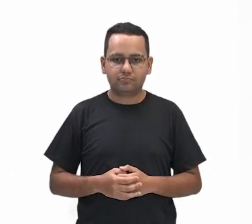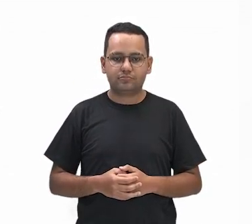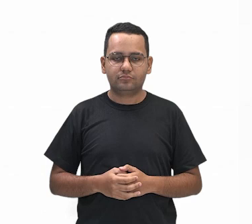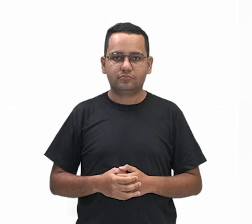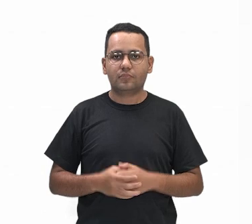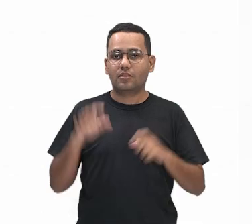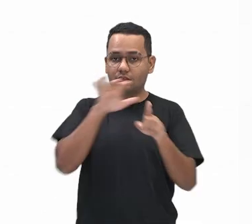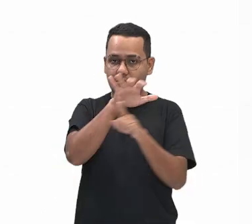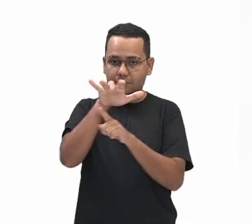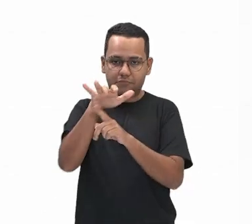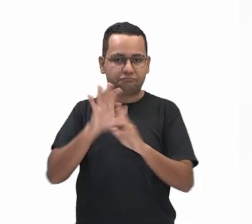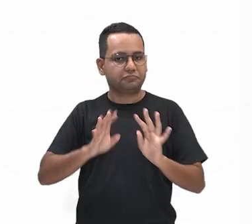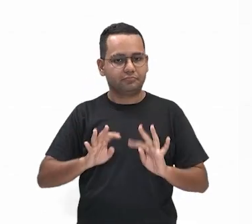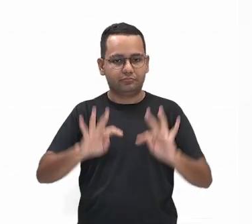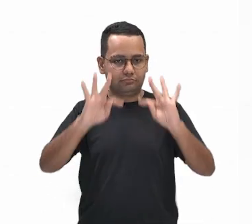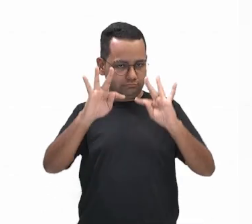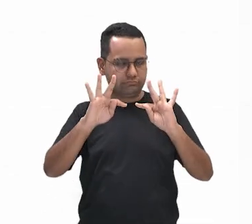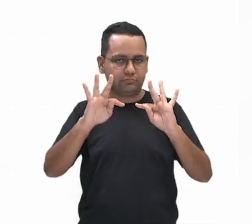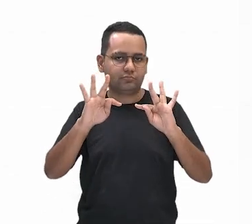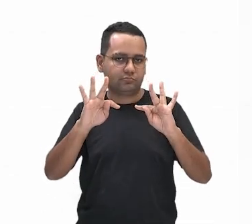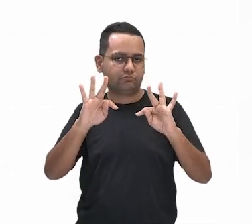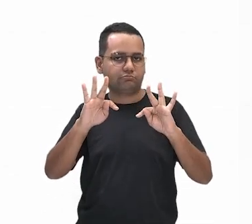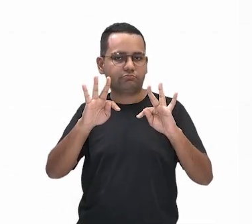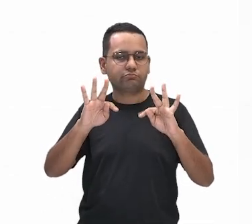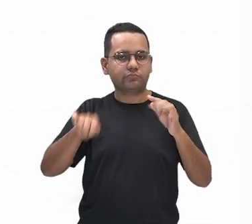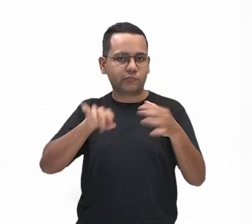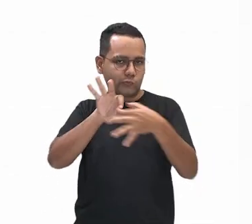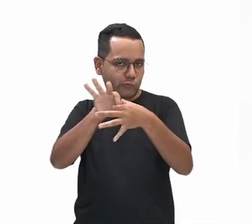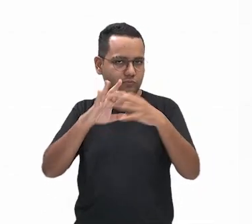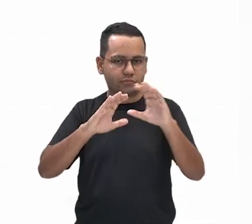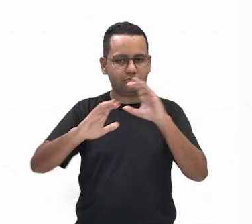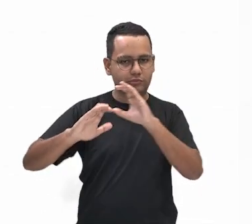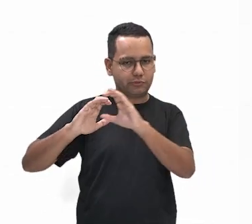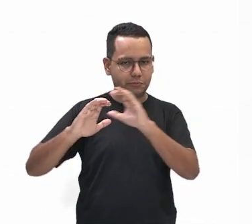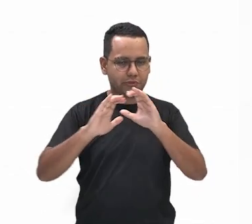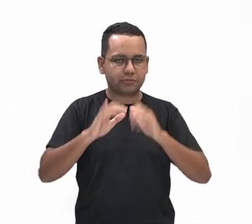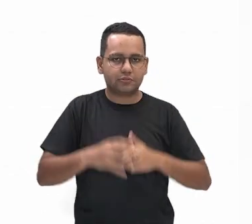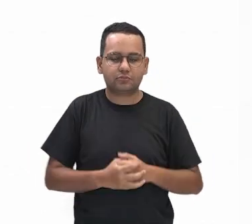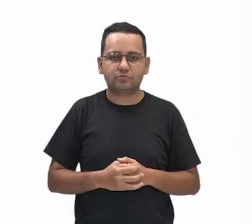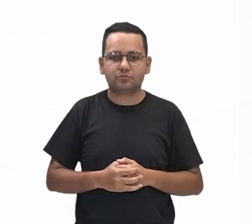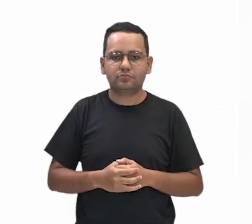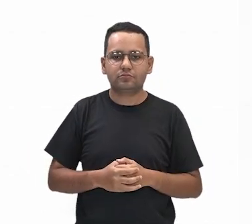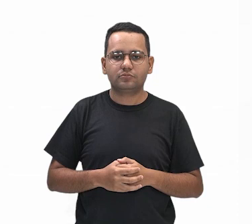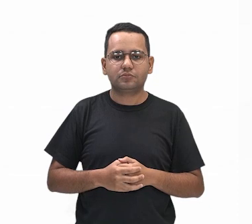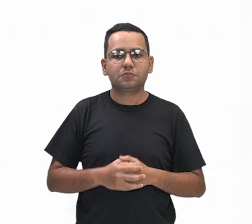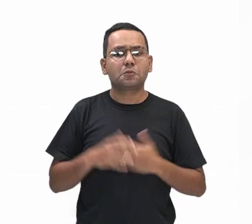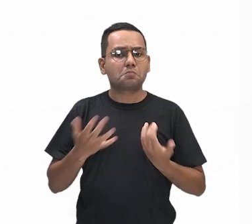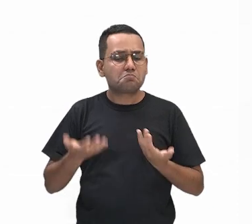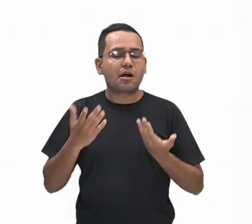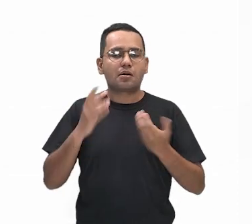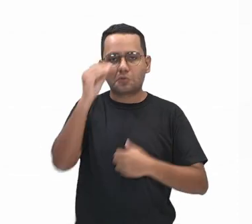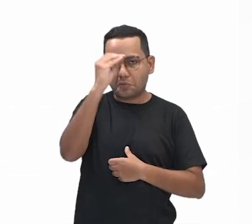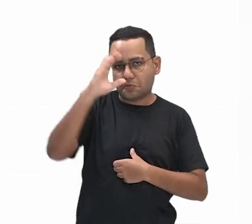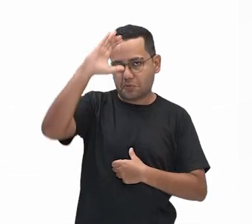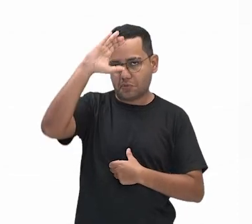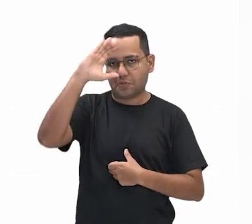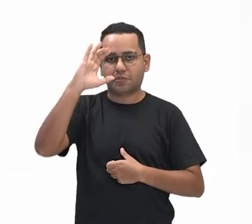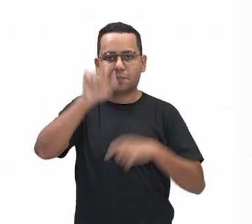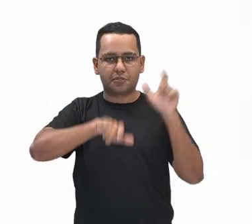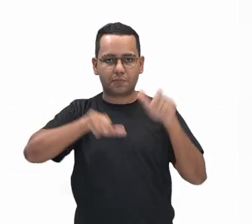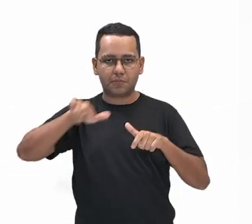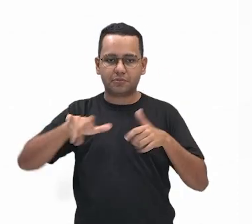impacto das tecnologias digitais, da informação e comunicação na formação social do sujeito. E